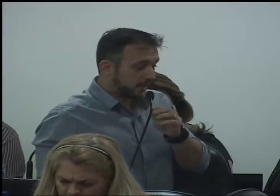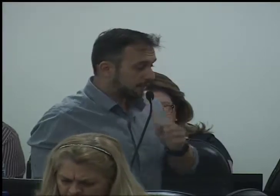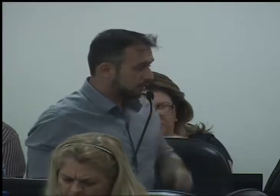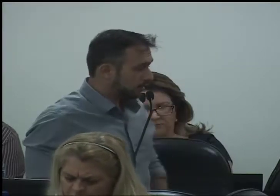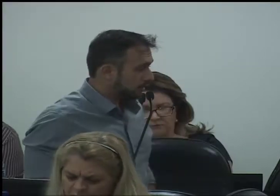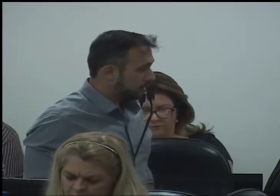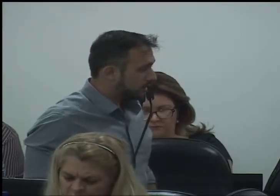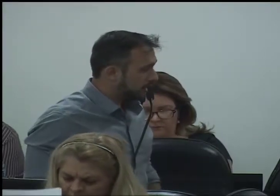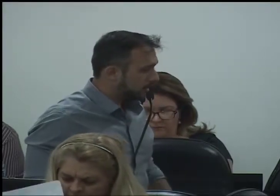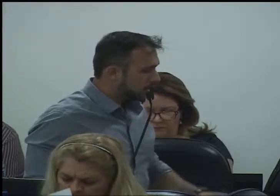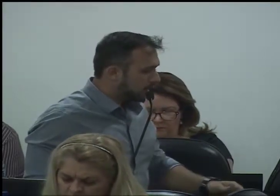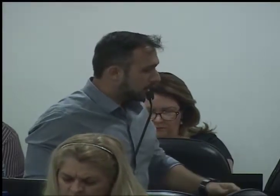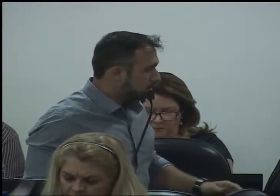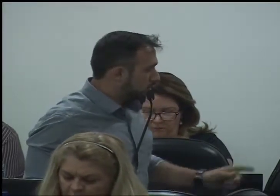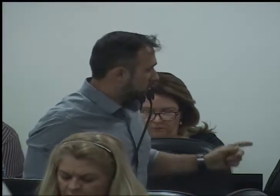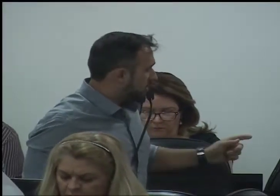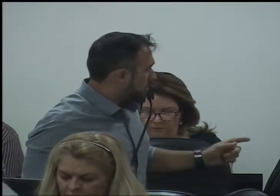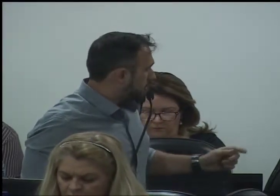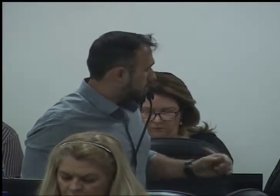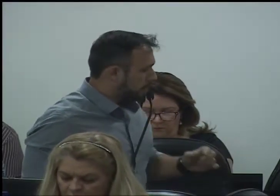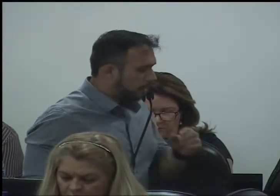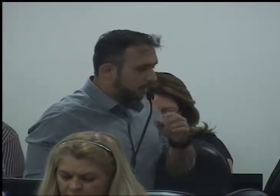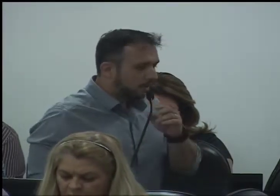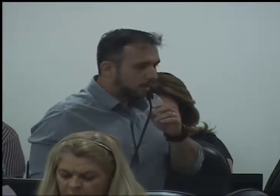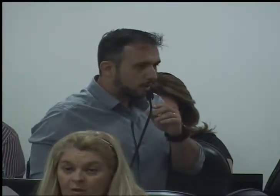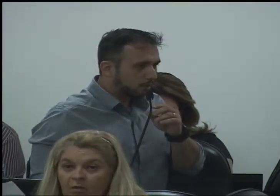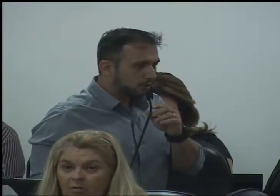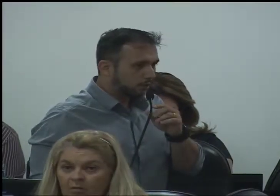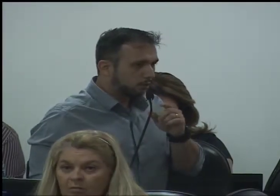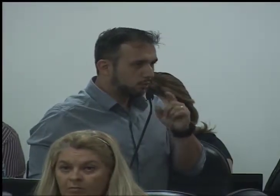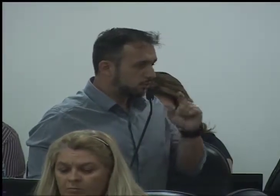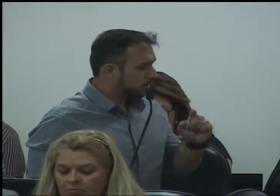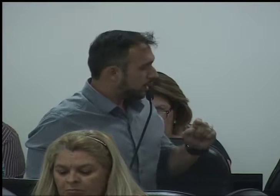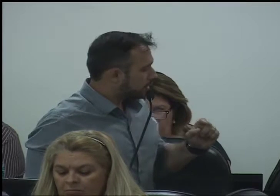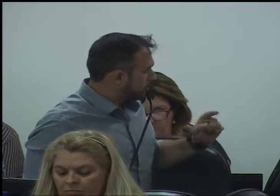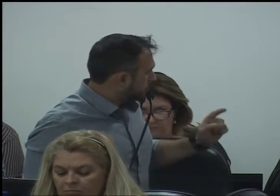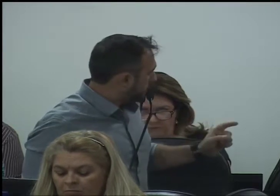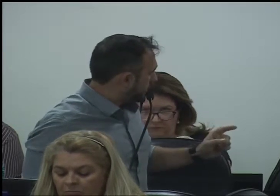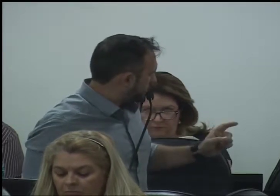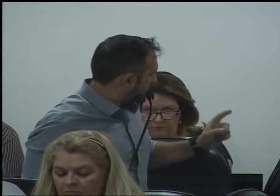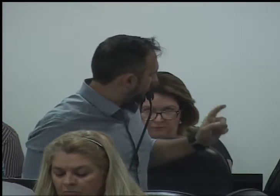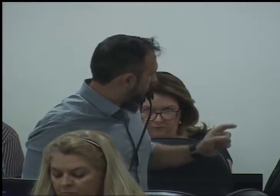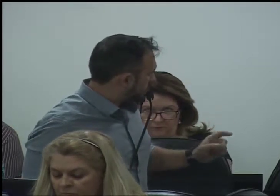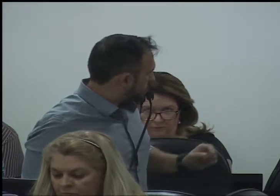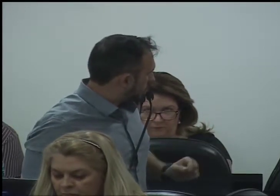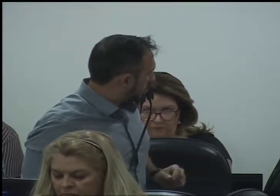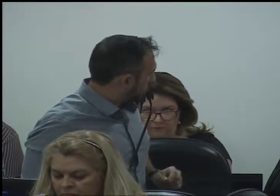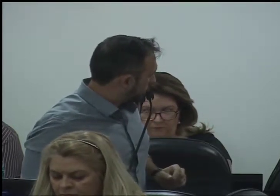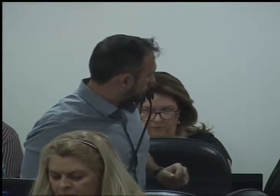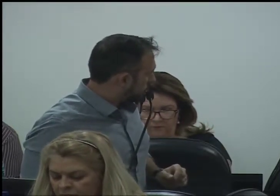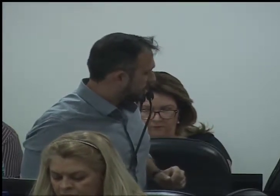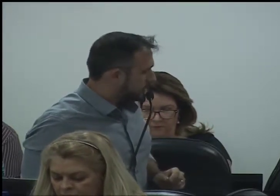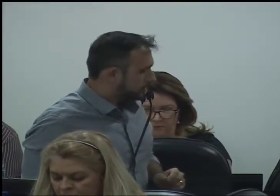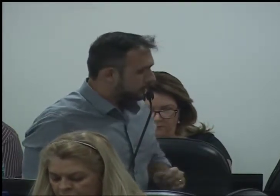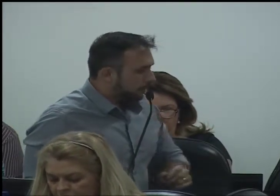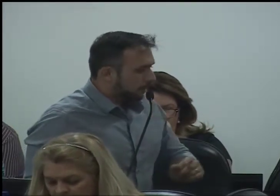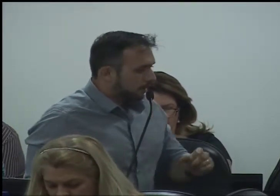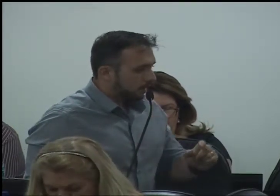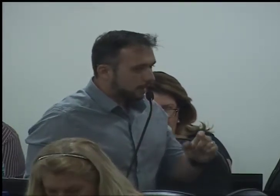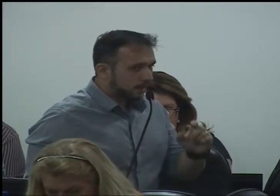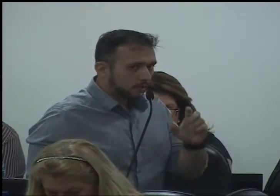de empresas em nossa cidade. Inclusive, quando eu estudei economia, fiz ciências